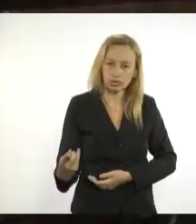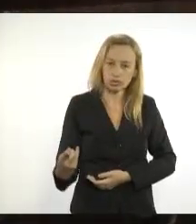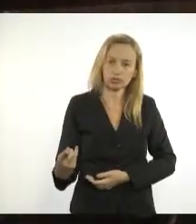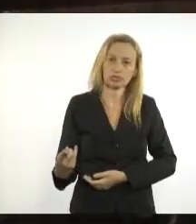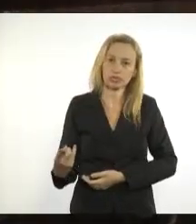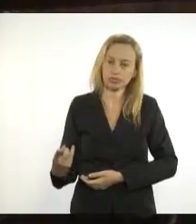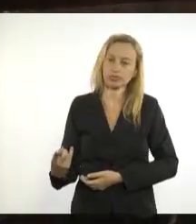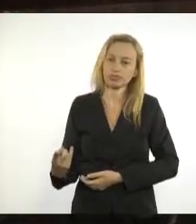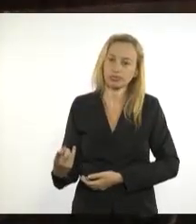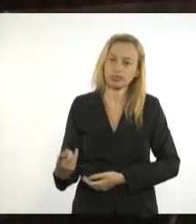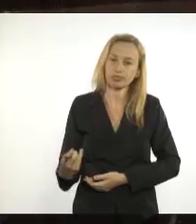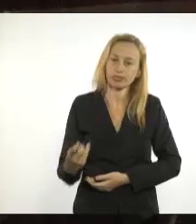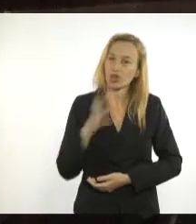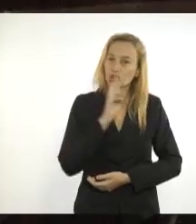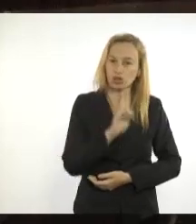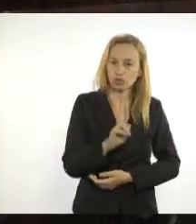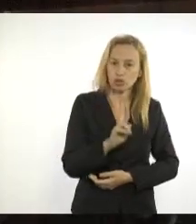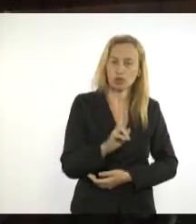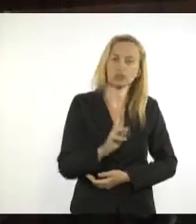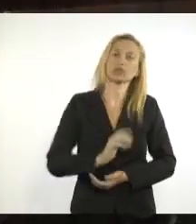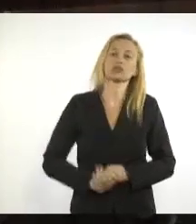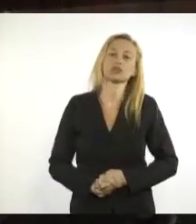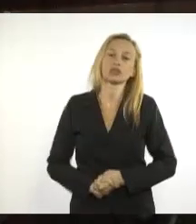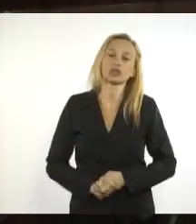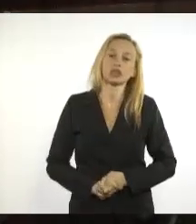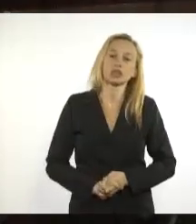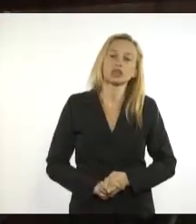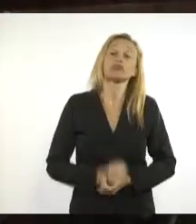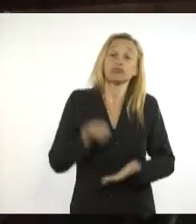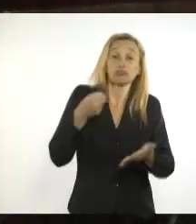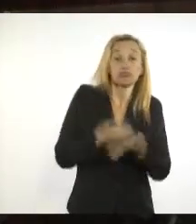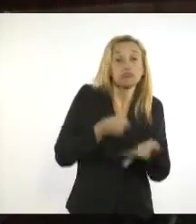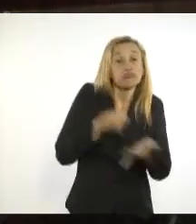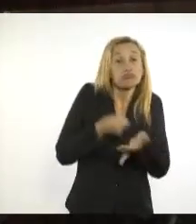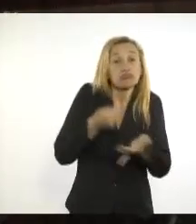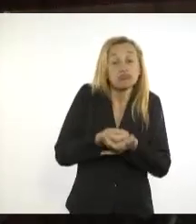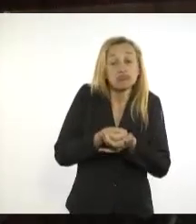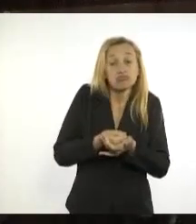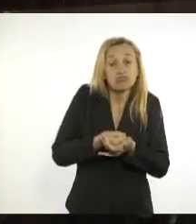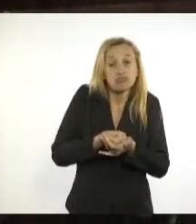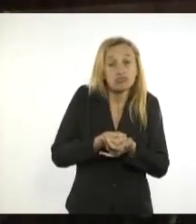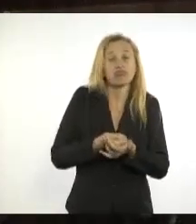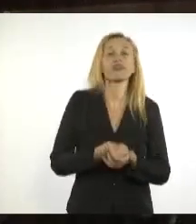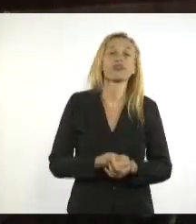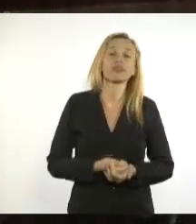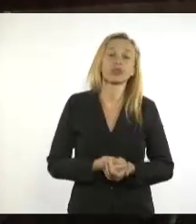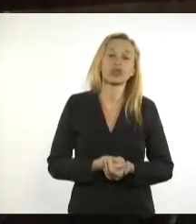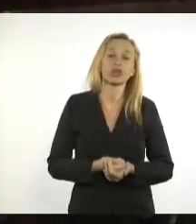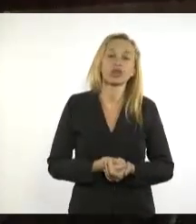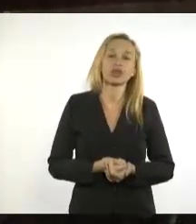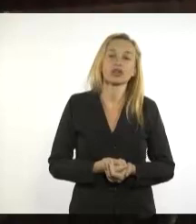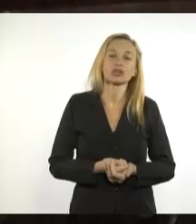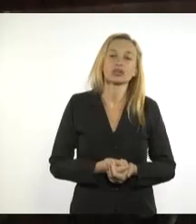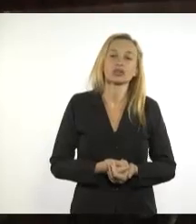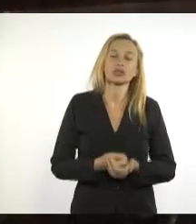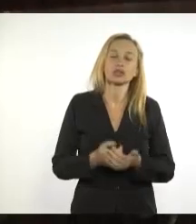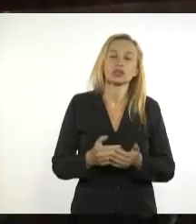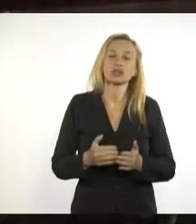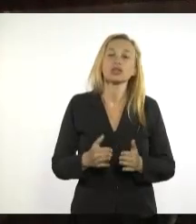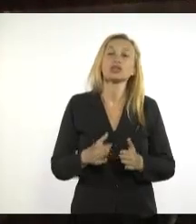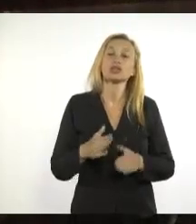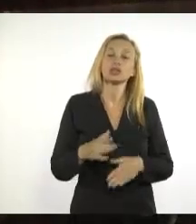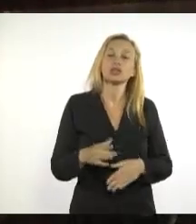esta casa a não ser a de exigir e consolidar o requerimento de